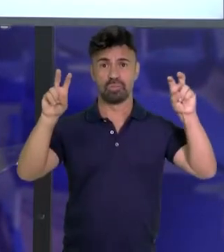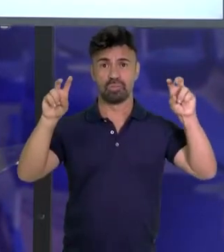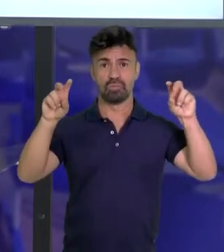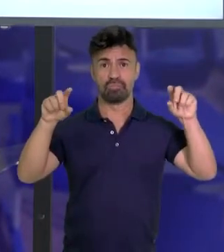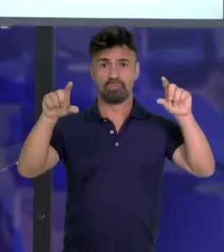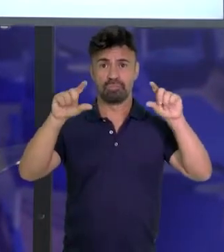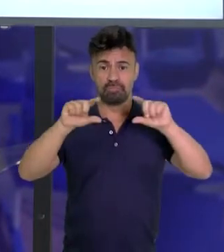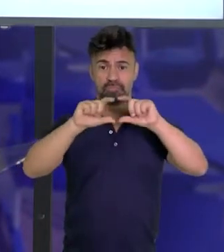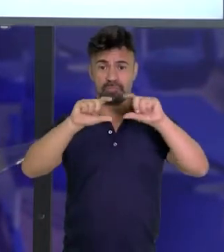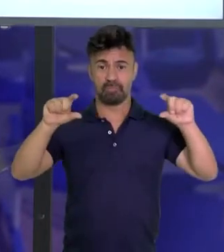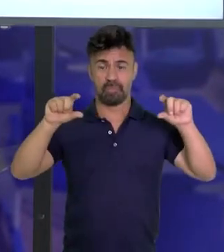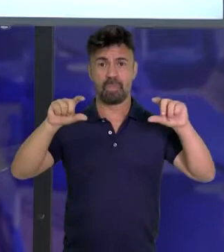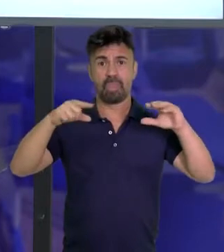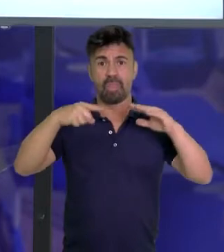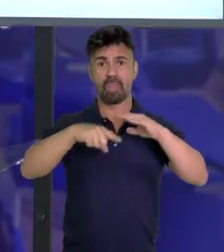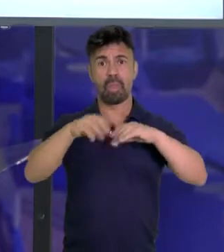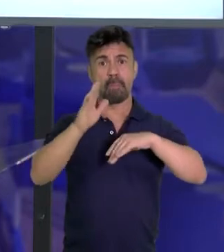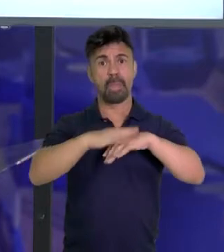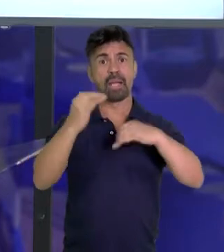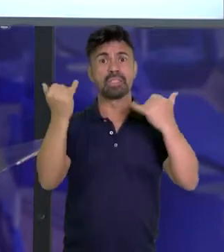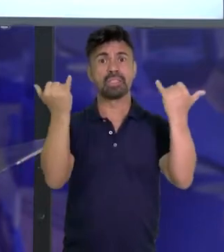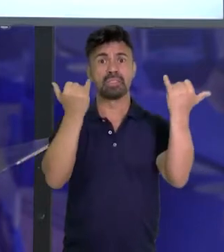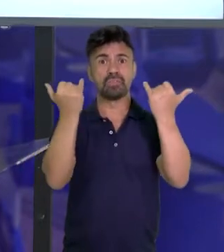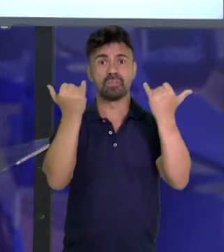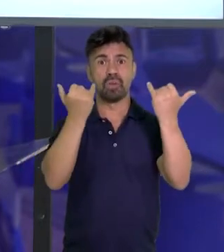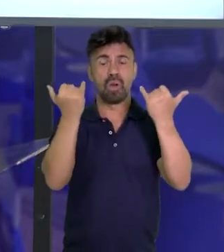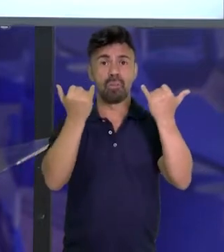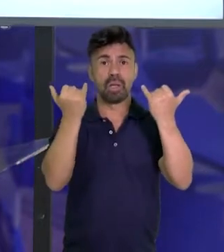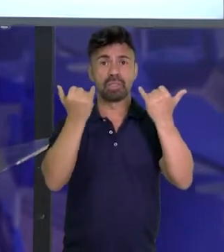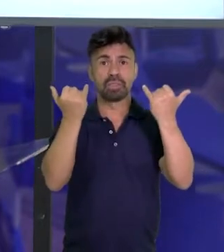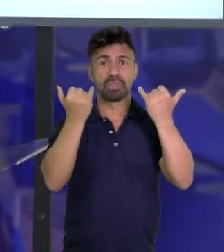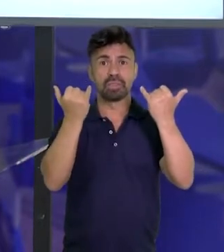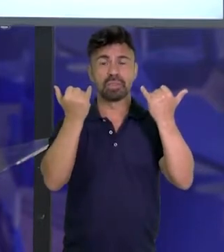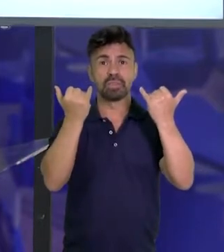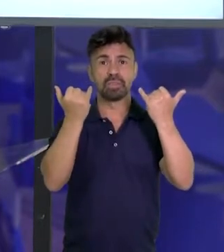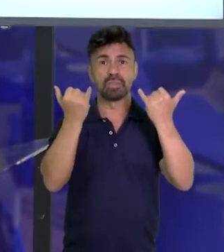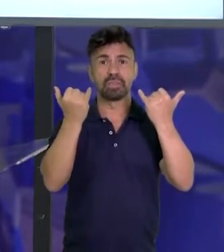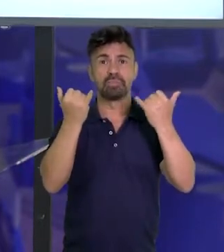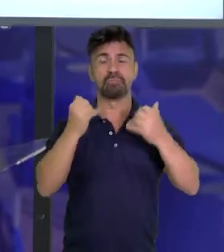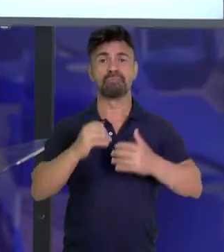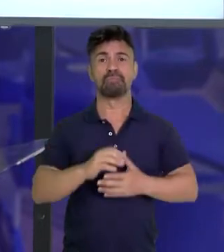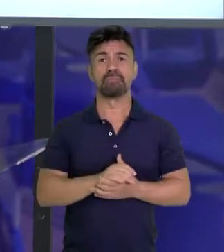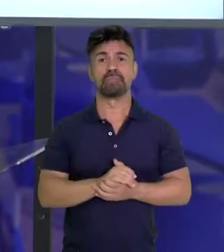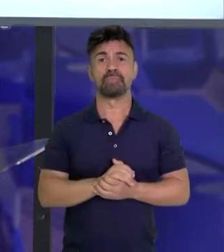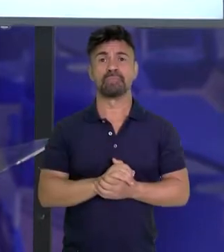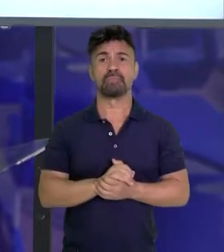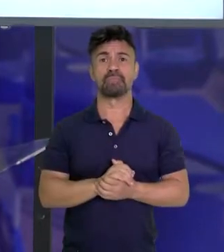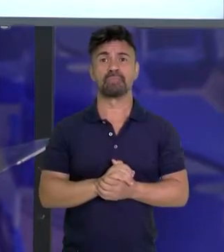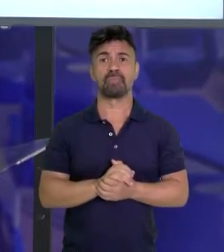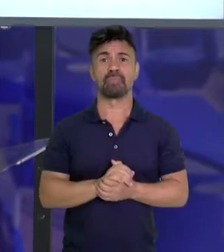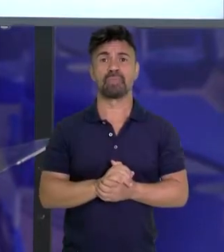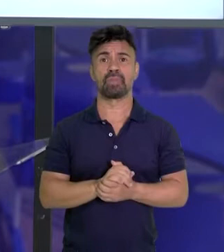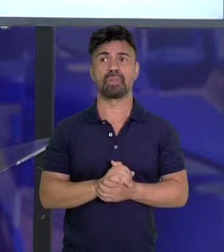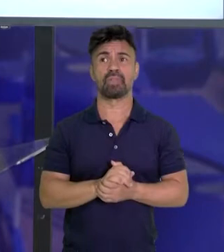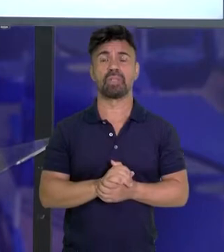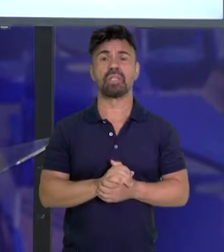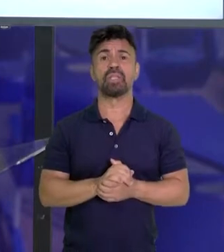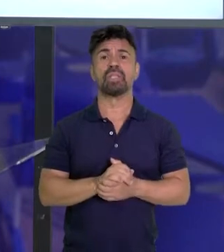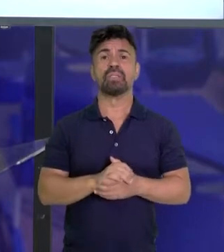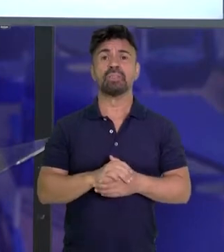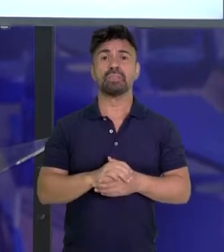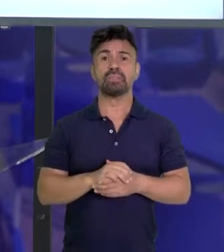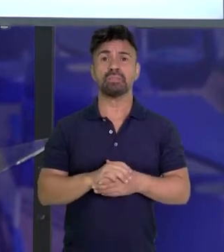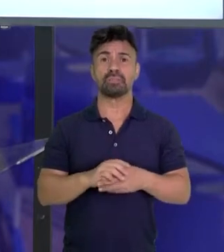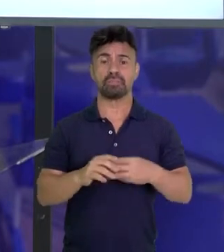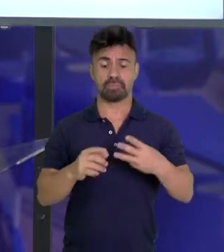e me dá mais algumas informações sem necessariamente entrar no texto da reportagem. E aí,